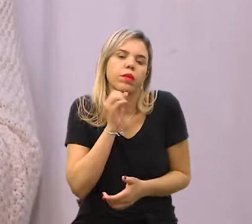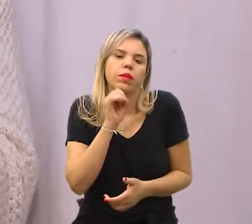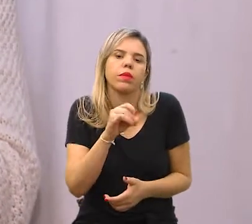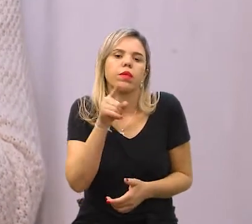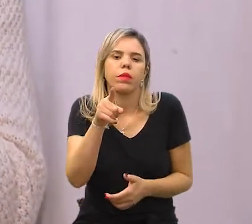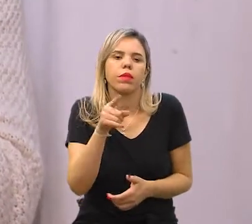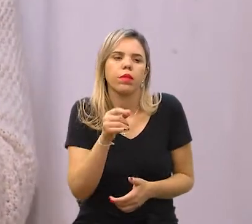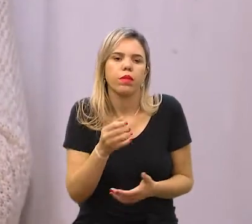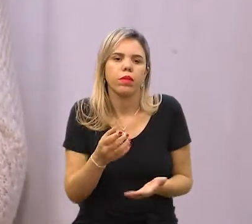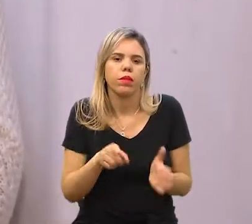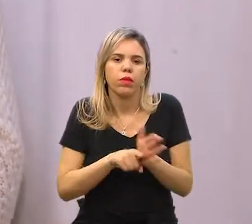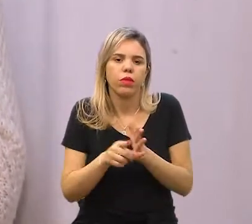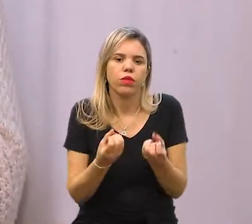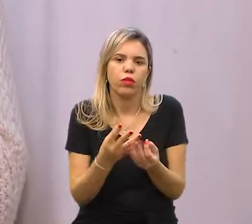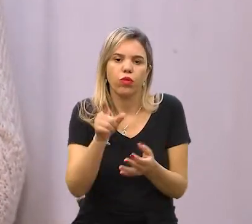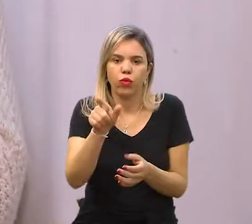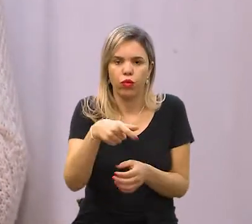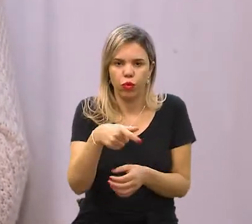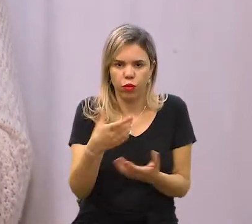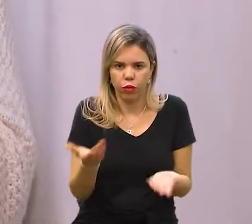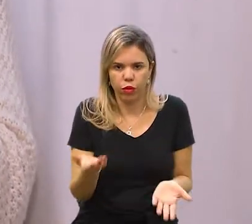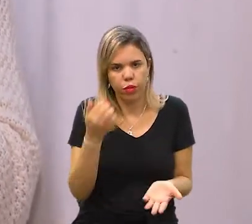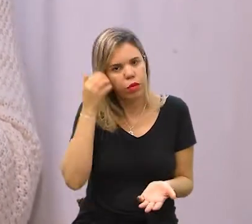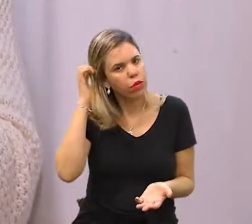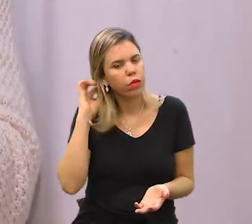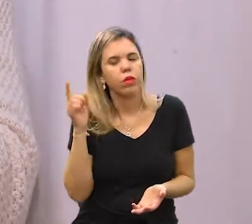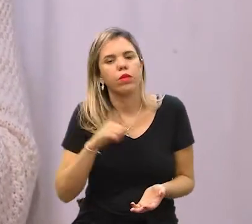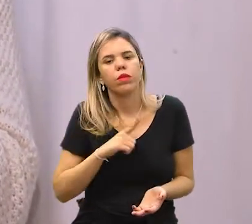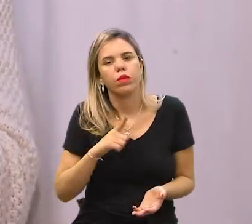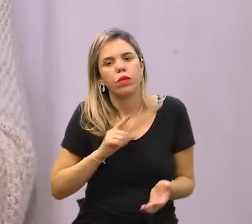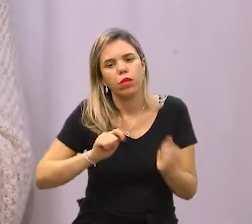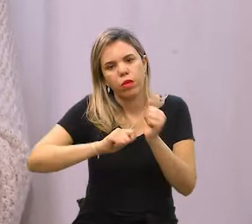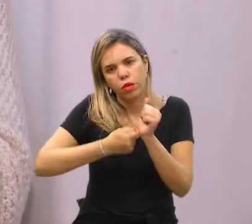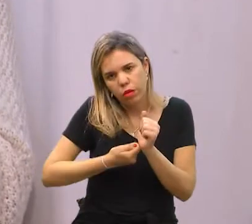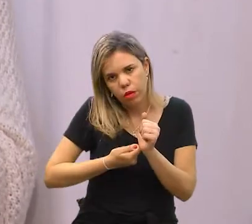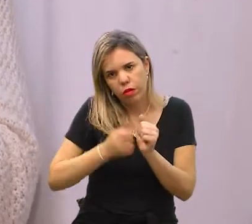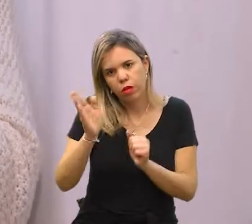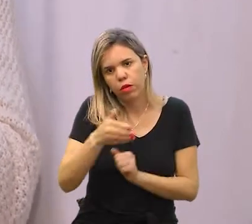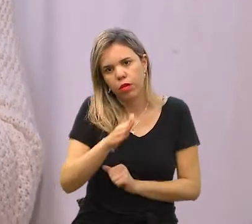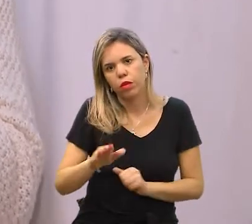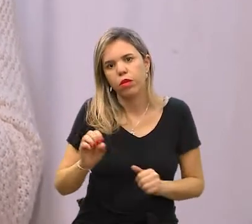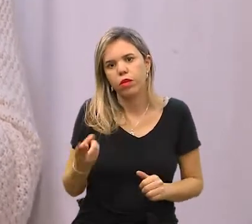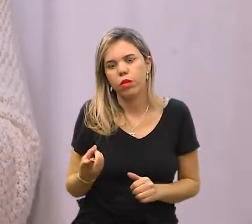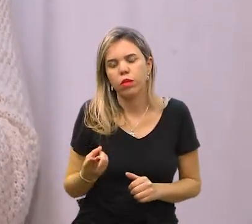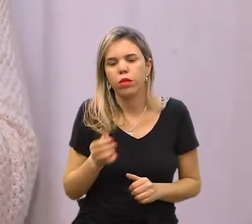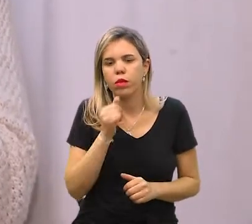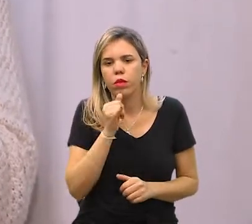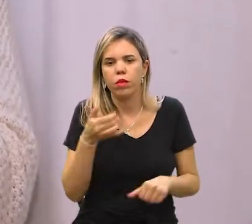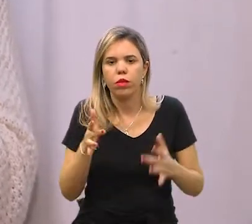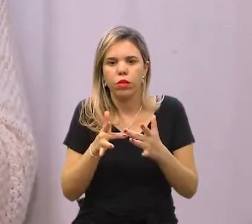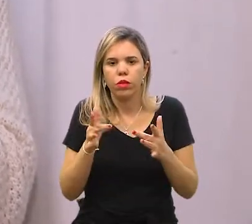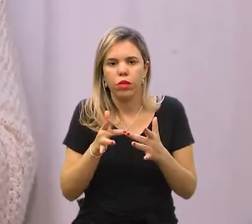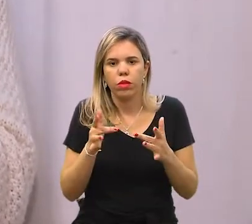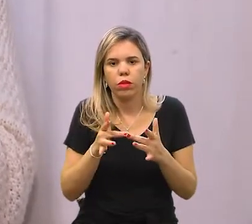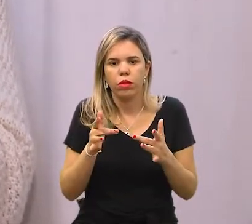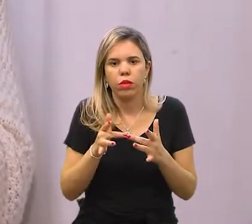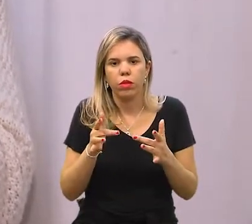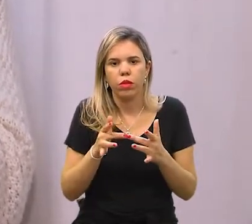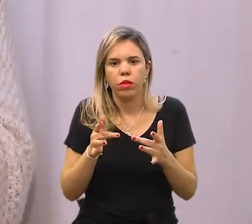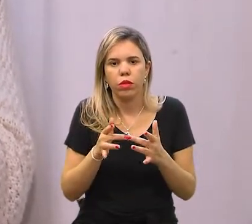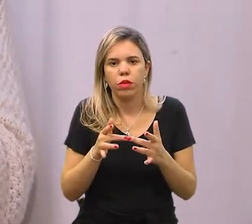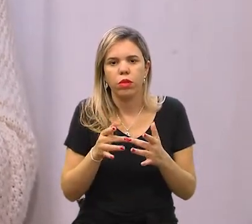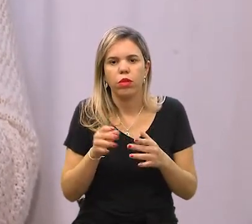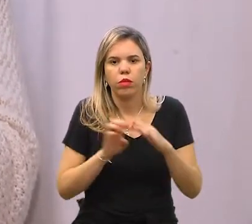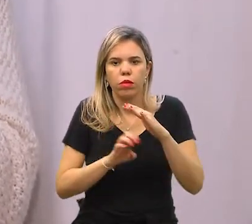se pegarem os dados do seu cartão físico, você vai ter que bloquear, cancelar e entrar em contato com